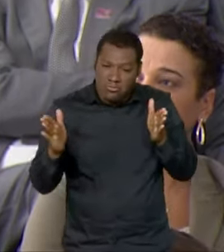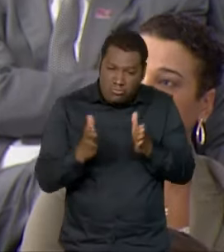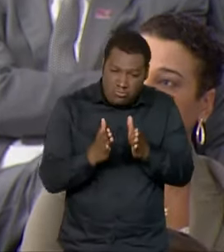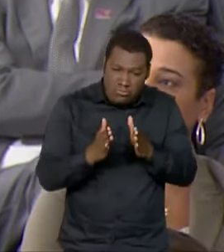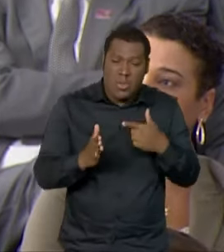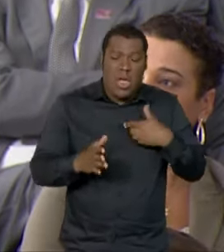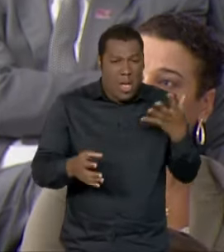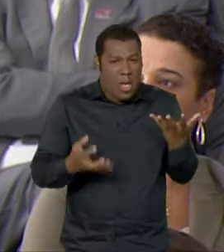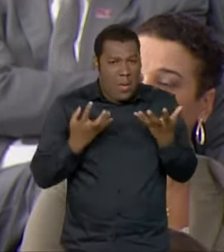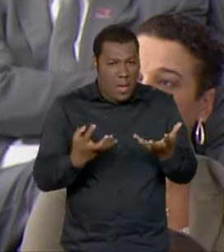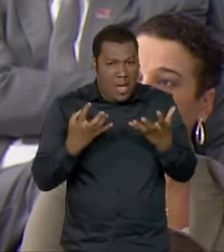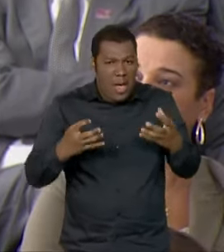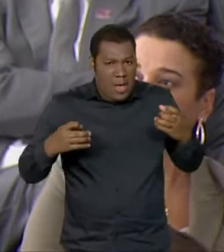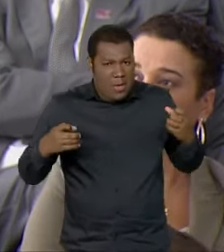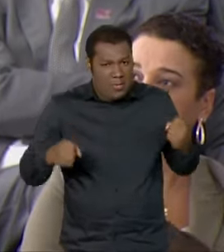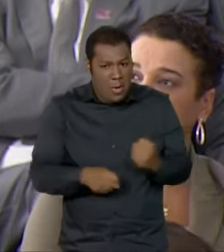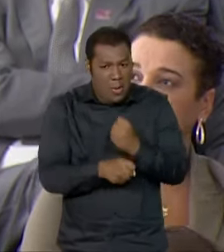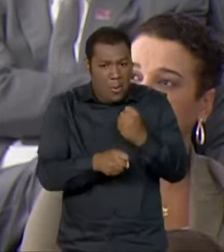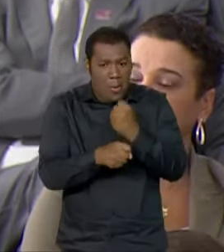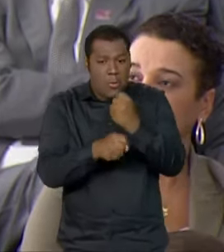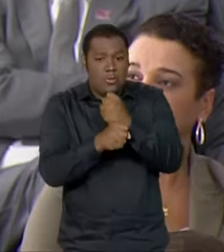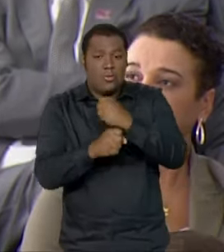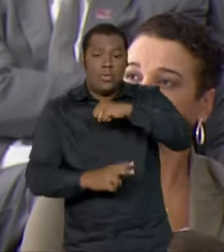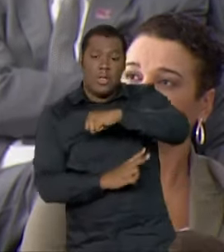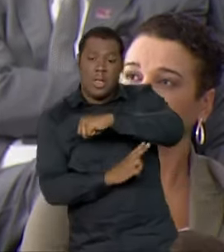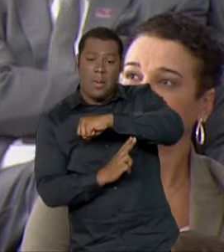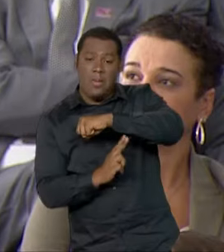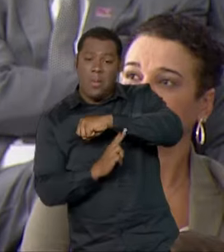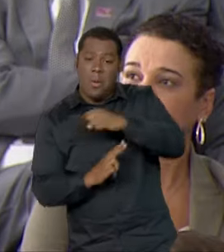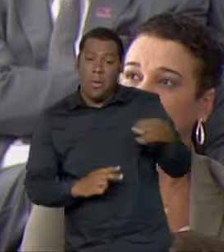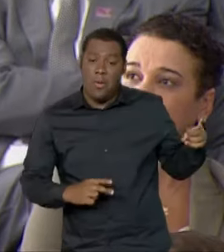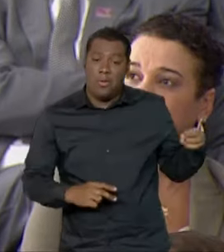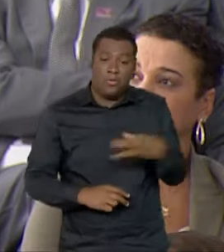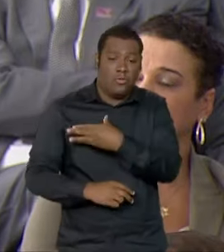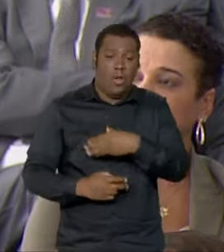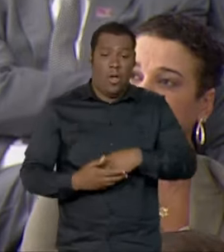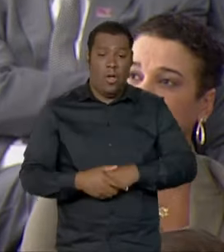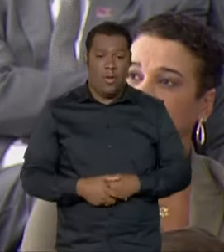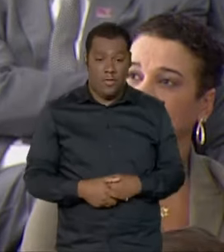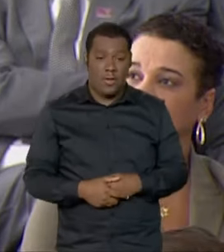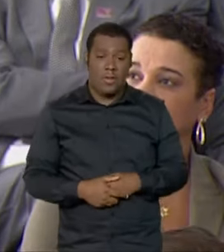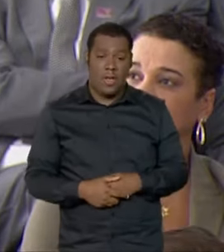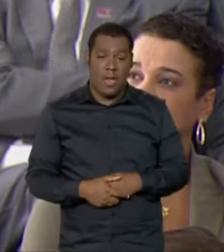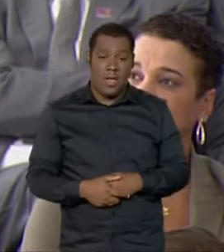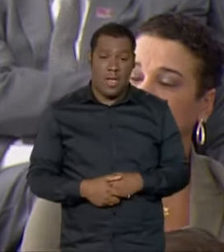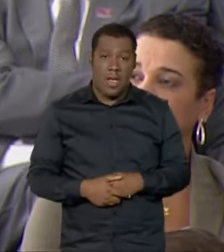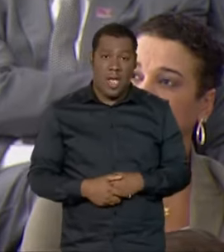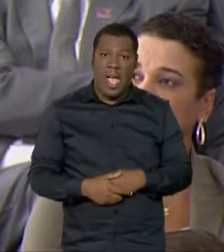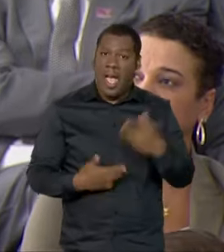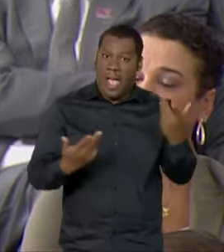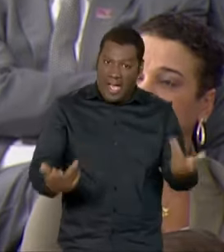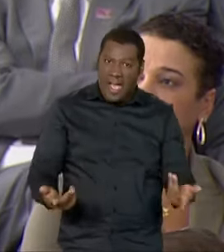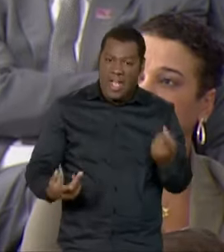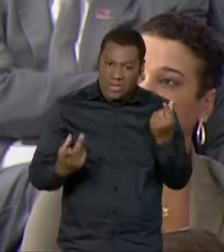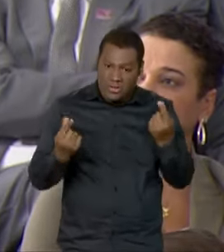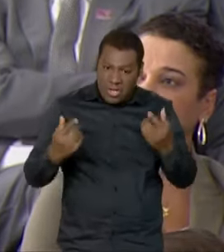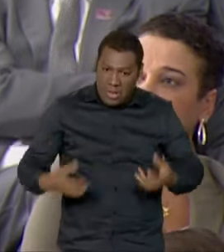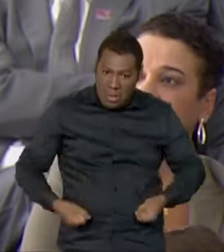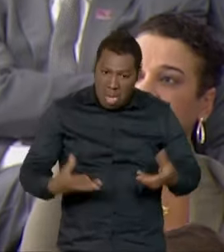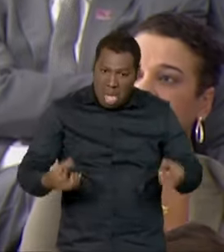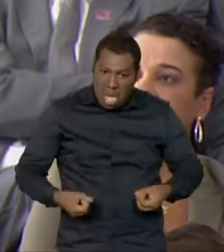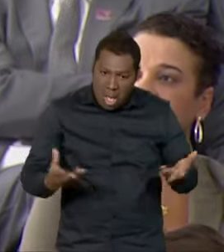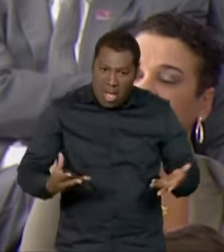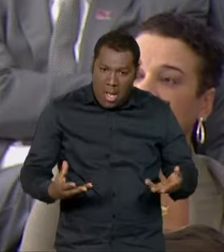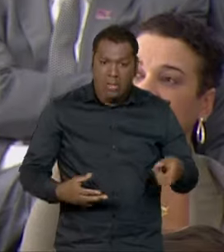essa ponte para fazer dois carros ou três indo e vindo, essa ponte não pode ser considerada gasto. Ela vai